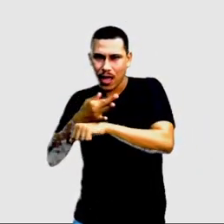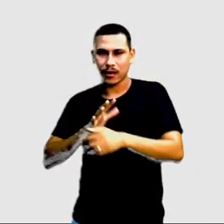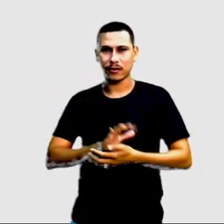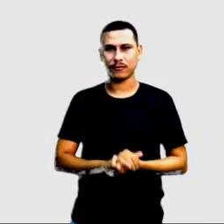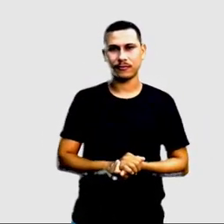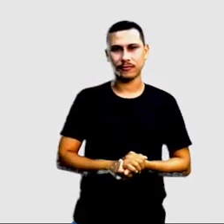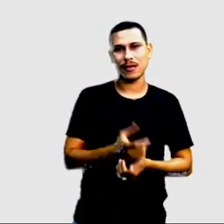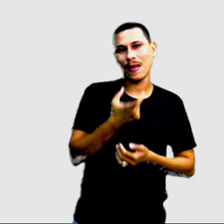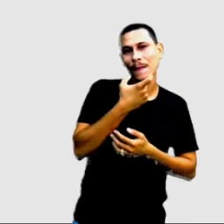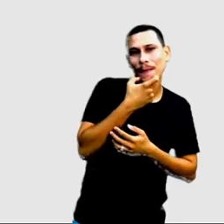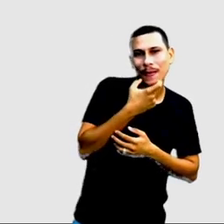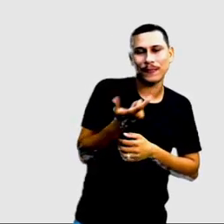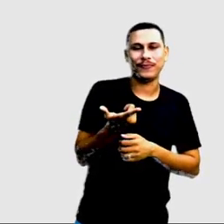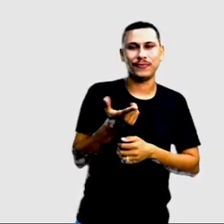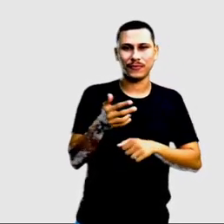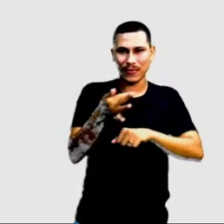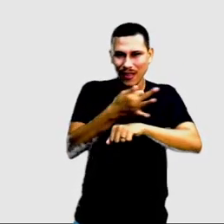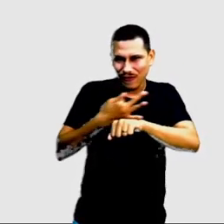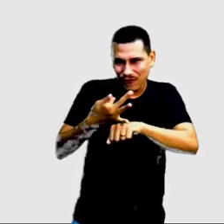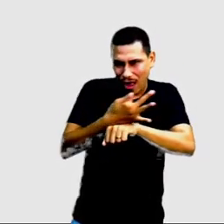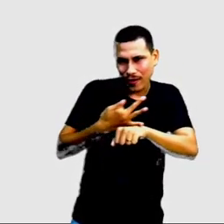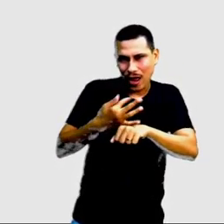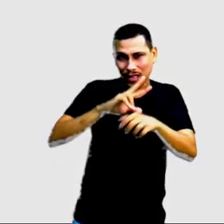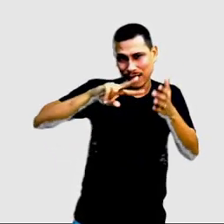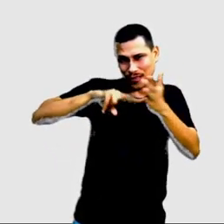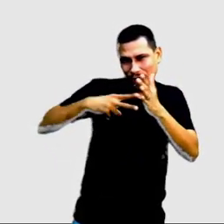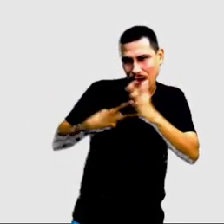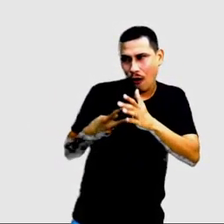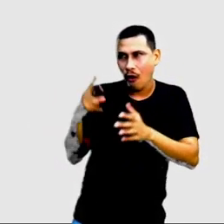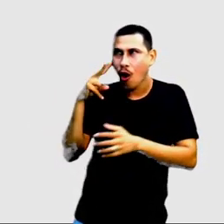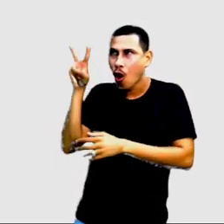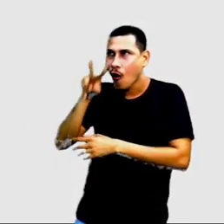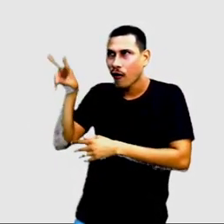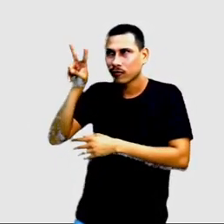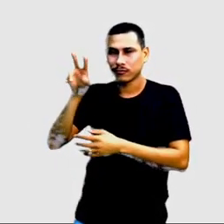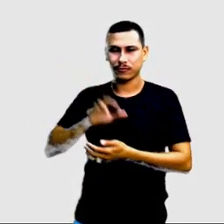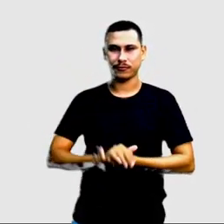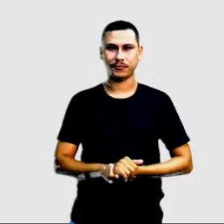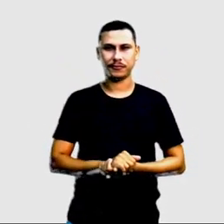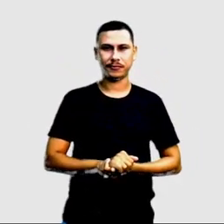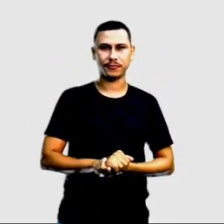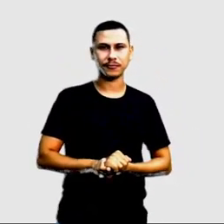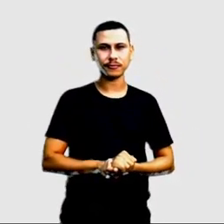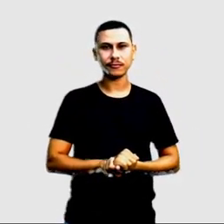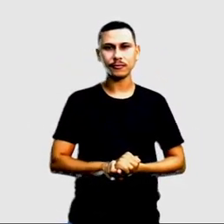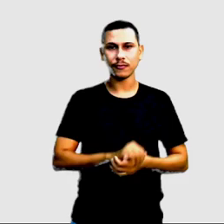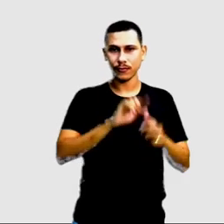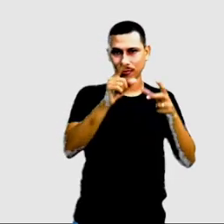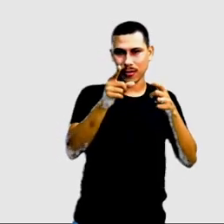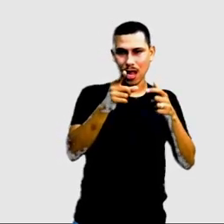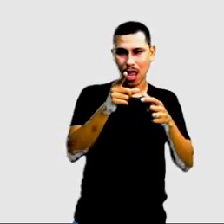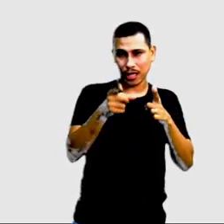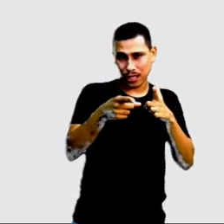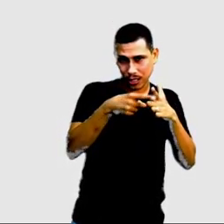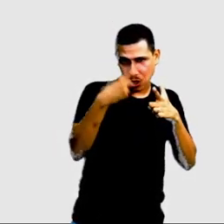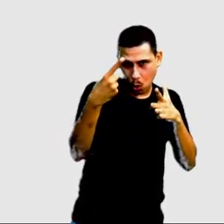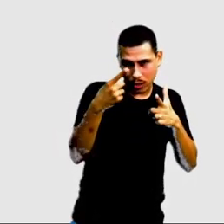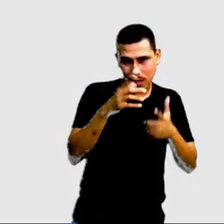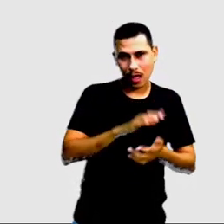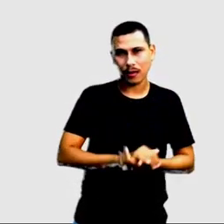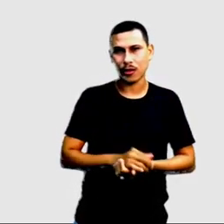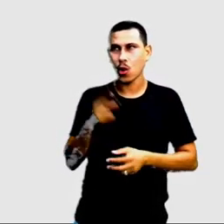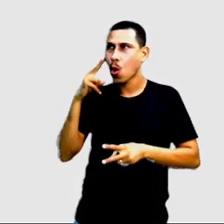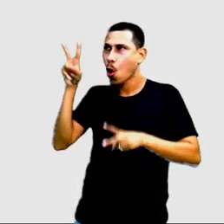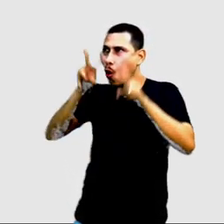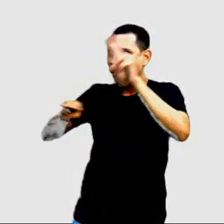as férias vai ser vacation, tá bom? Então, bora lá. A segunda que nós temos aqui é